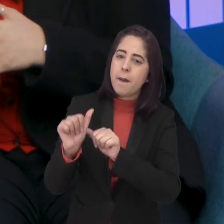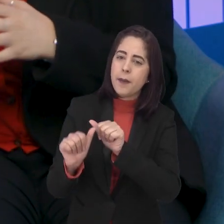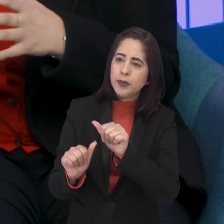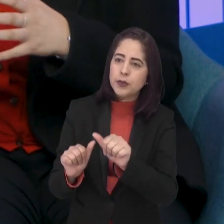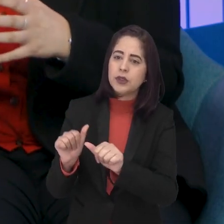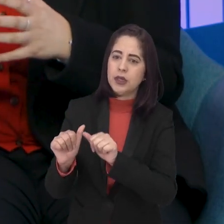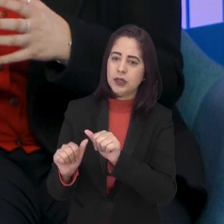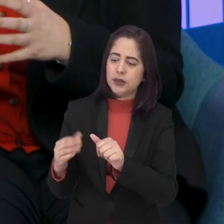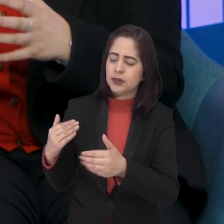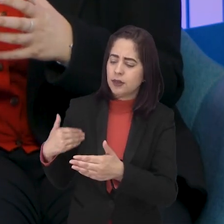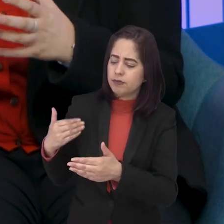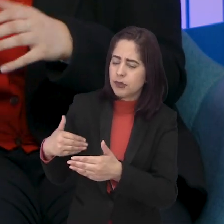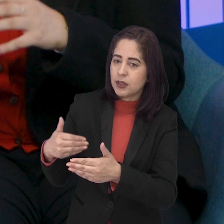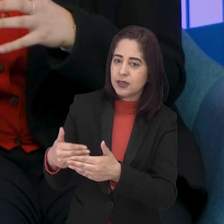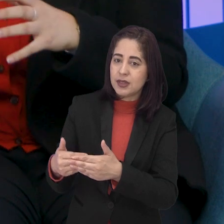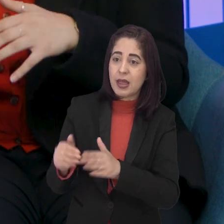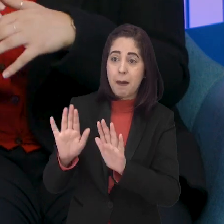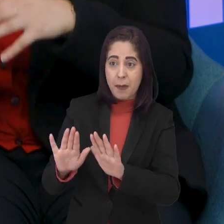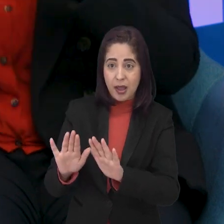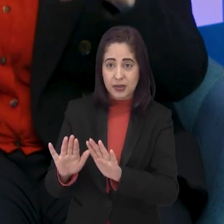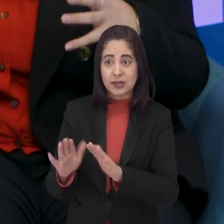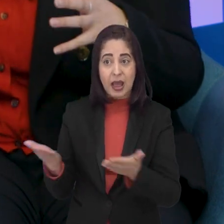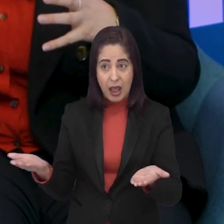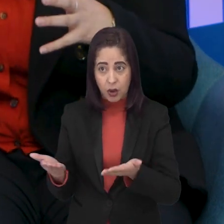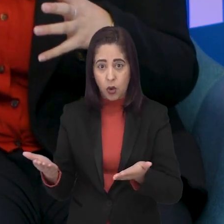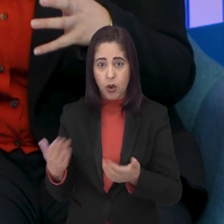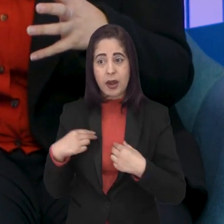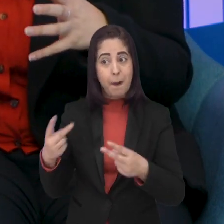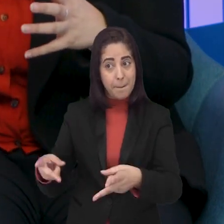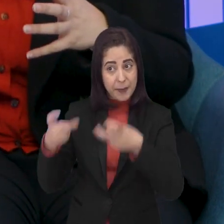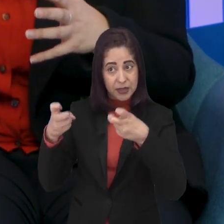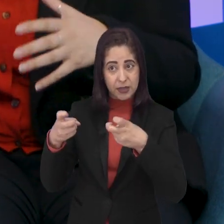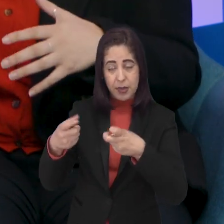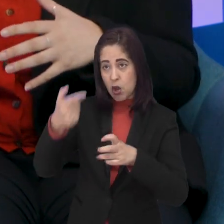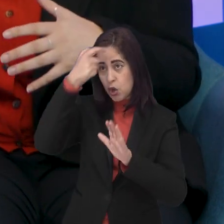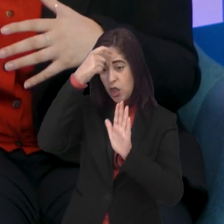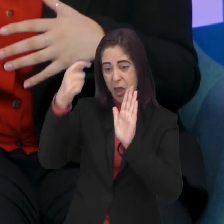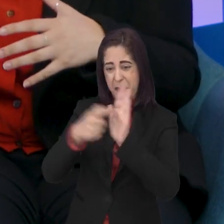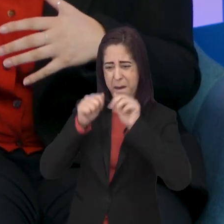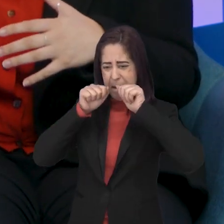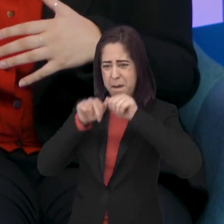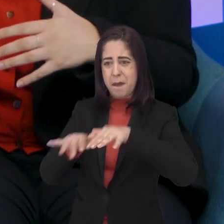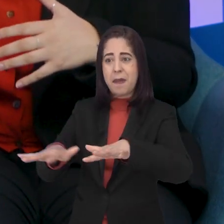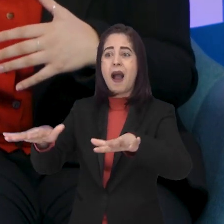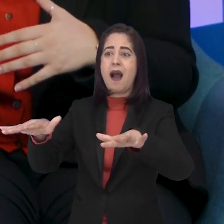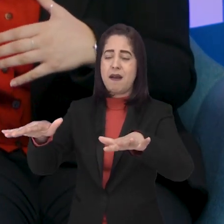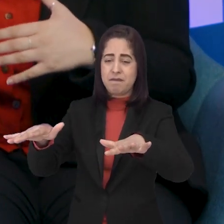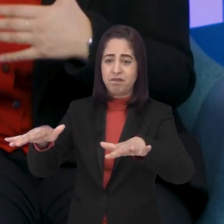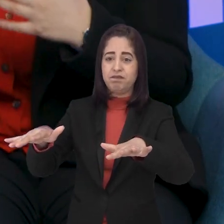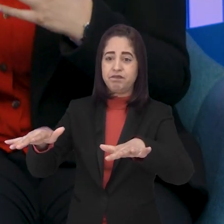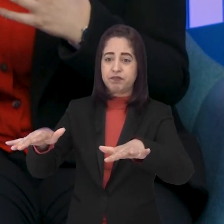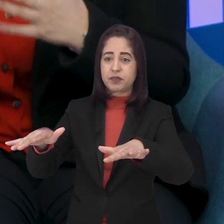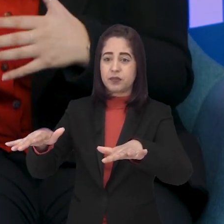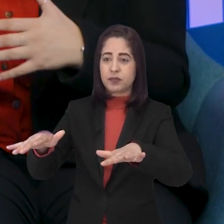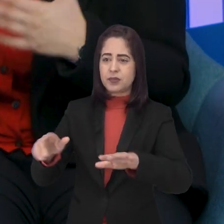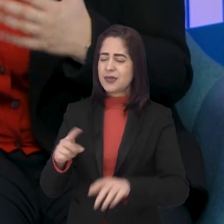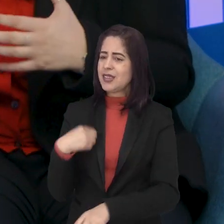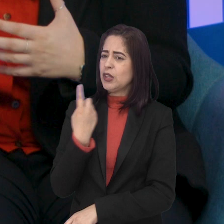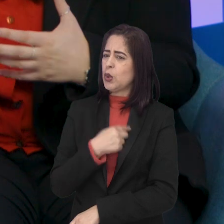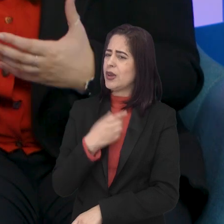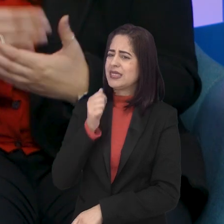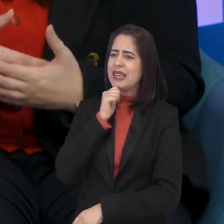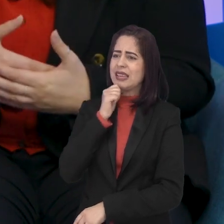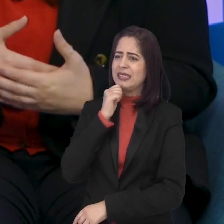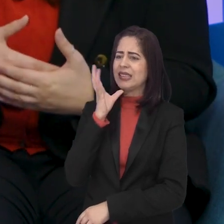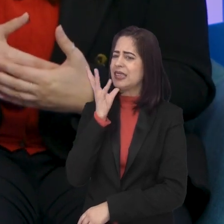falou, mas tem muitos exemplos. A gente está vivendo um boom, né, da inteligência artificial. Então a gente tem muitos exemplos que surgem, a gente até demora a